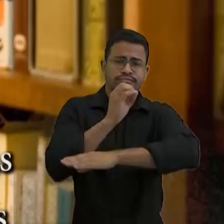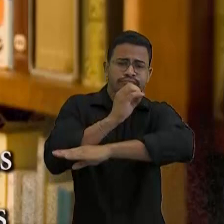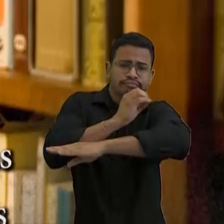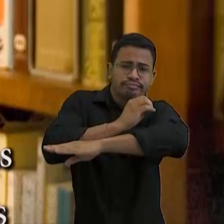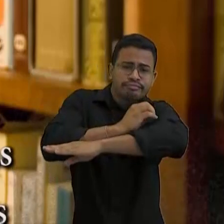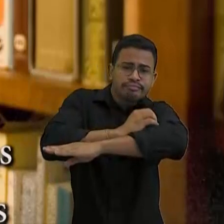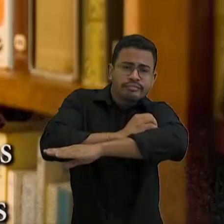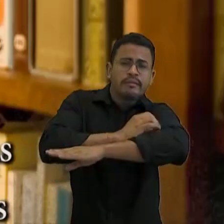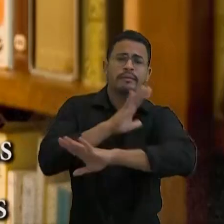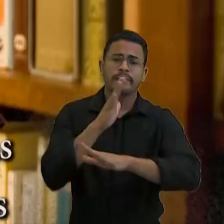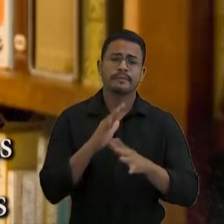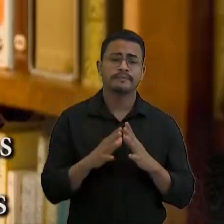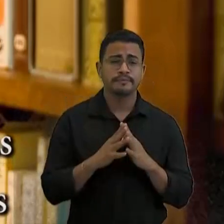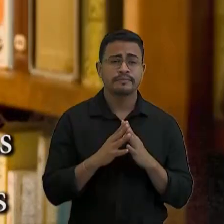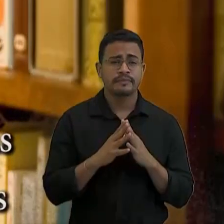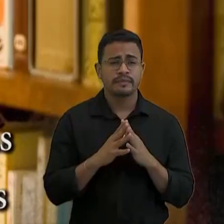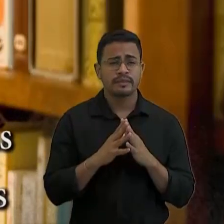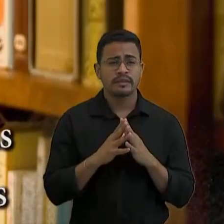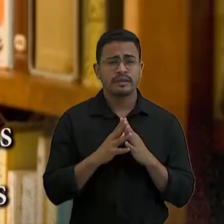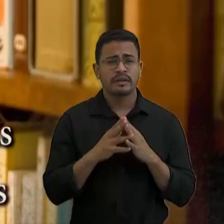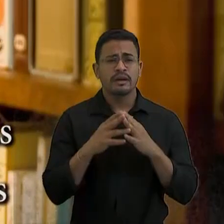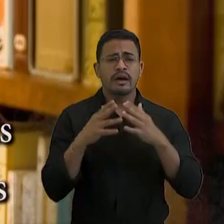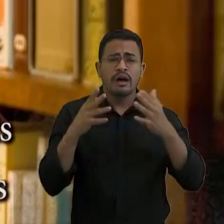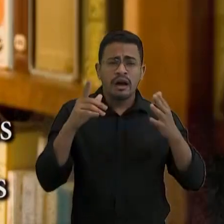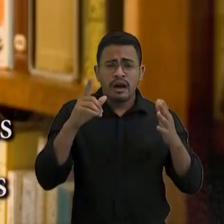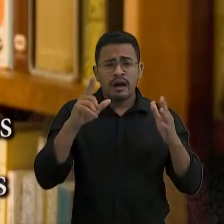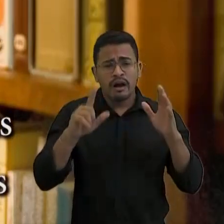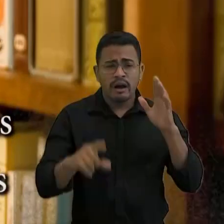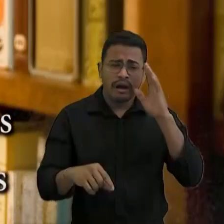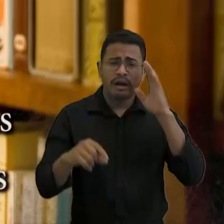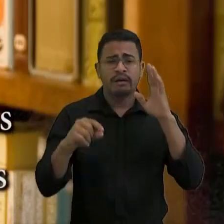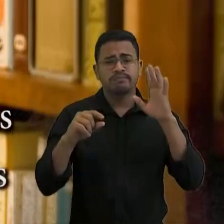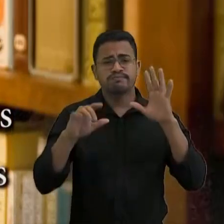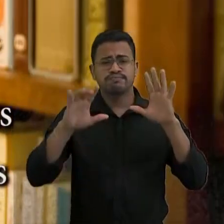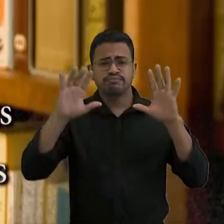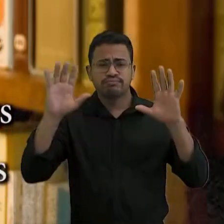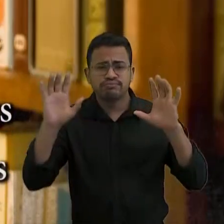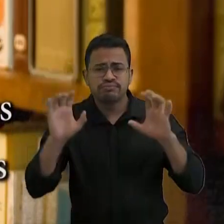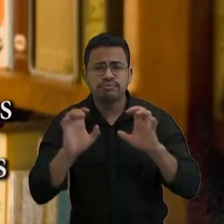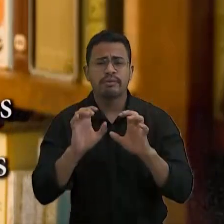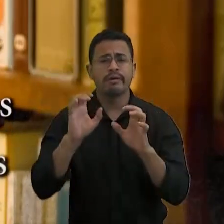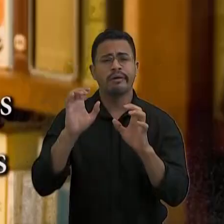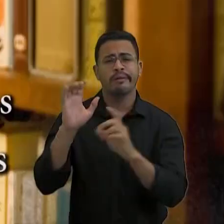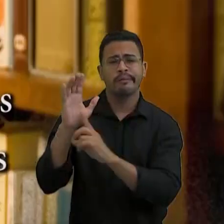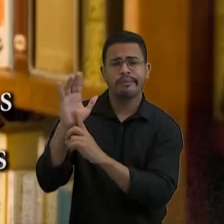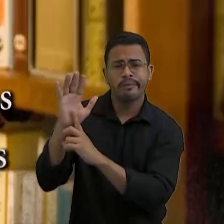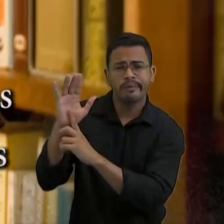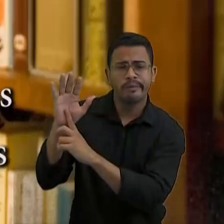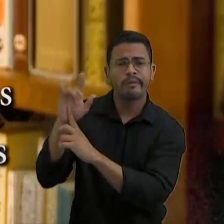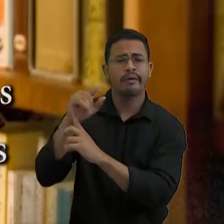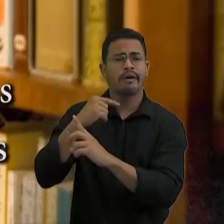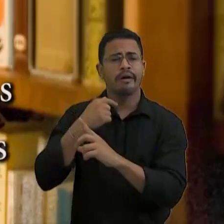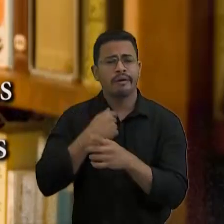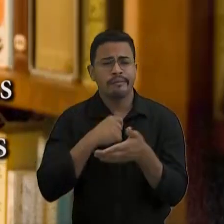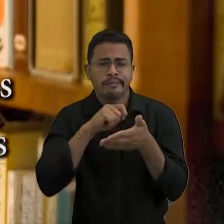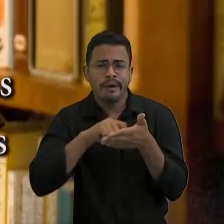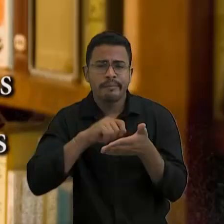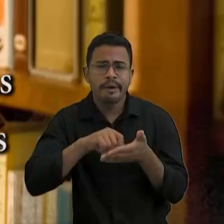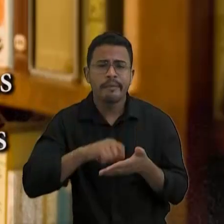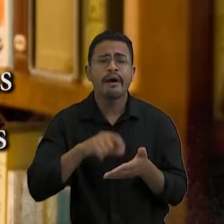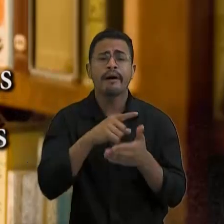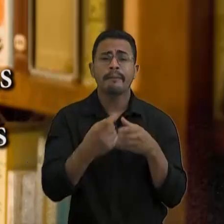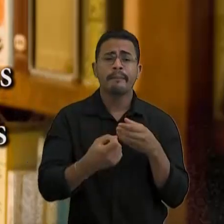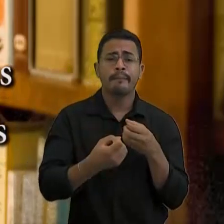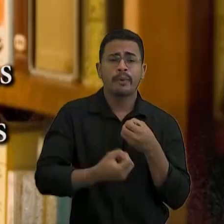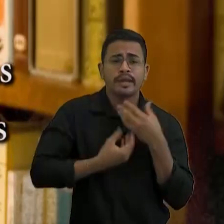as trevas, bruxuleios de velas, nos quais, poesia, és tu que